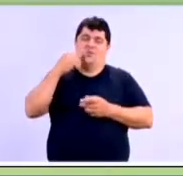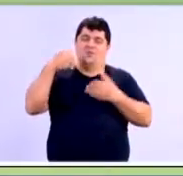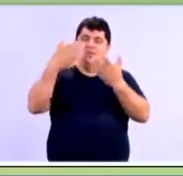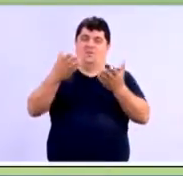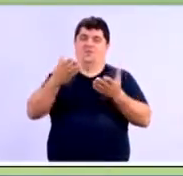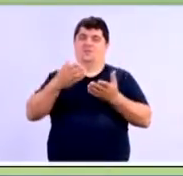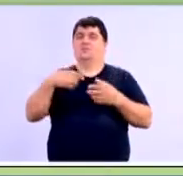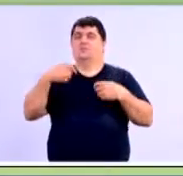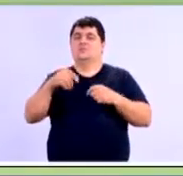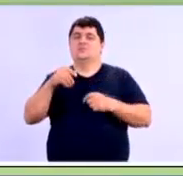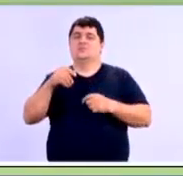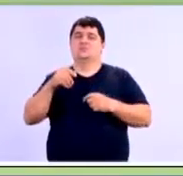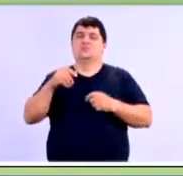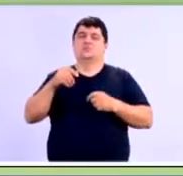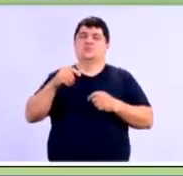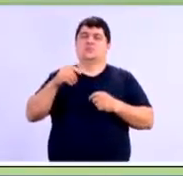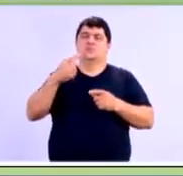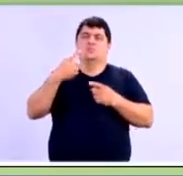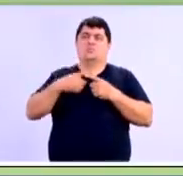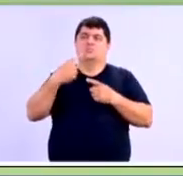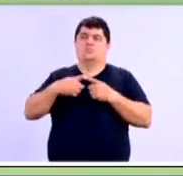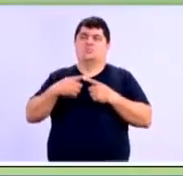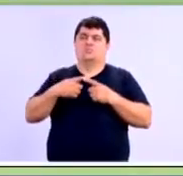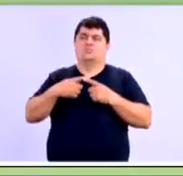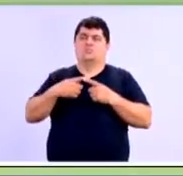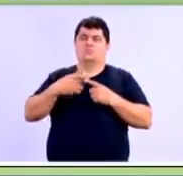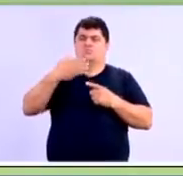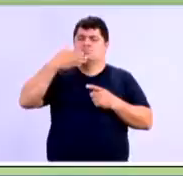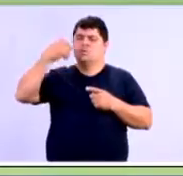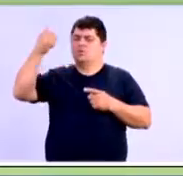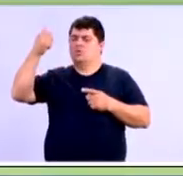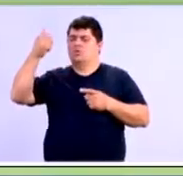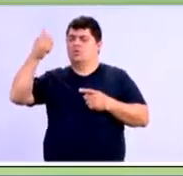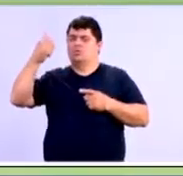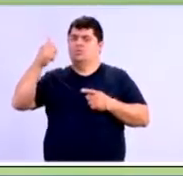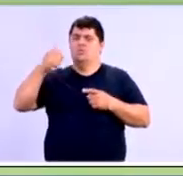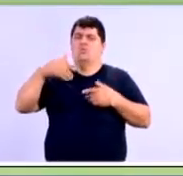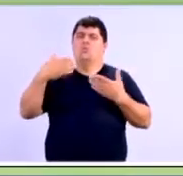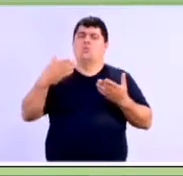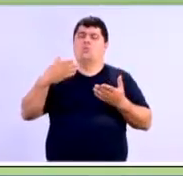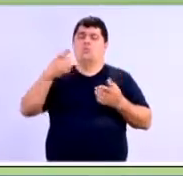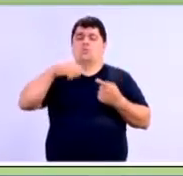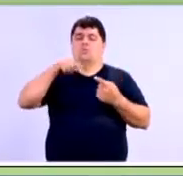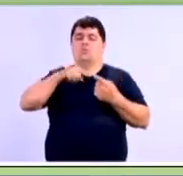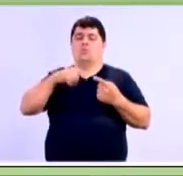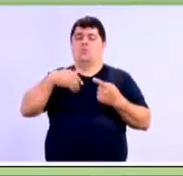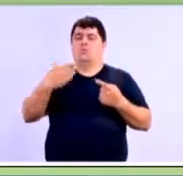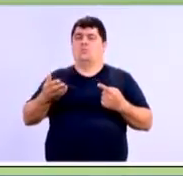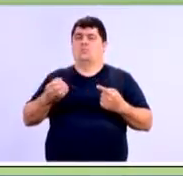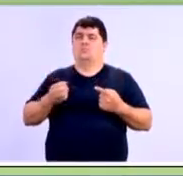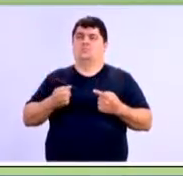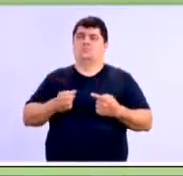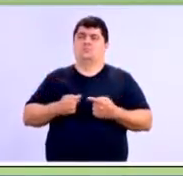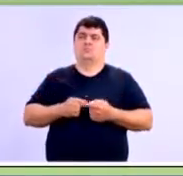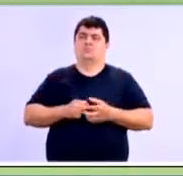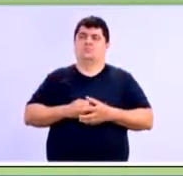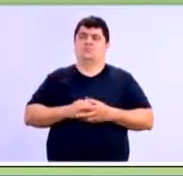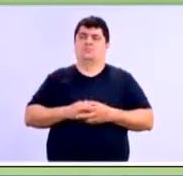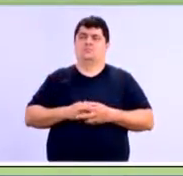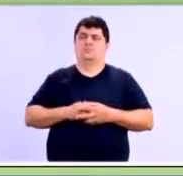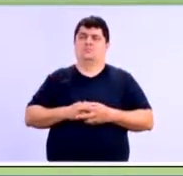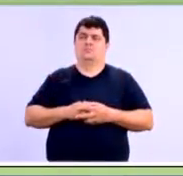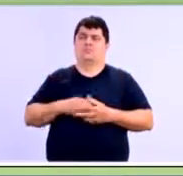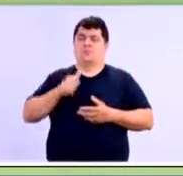ali naqueles cálculos por que melhorou tanto a minha rentabilidade. Qual foi o meu foco? Então, peraí, professor.